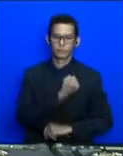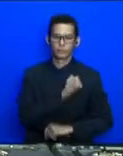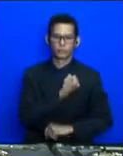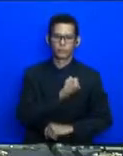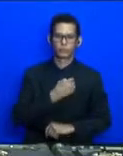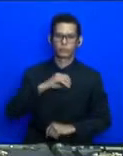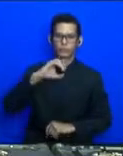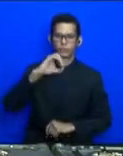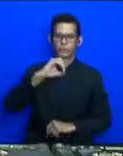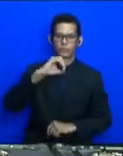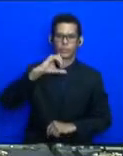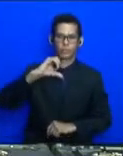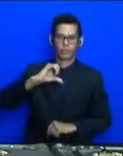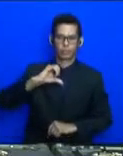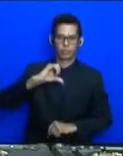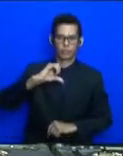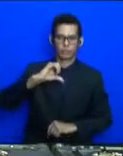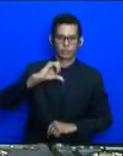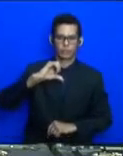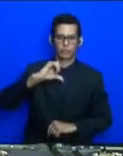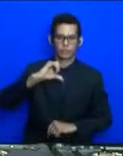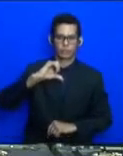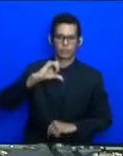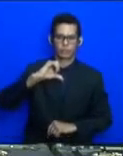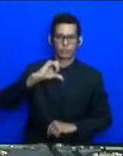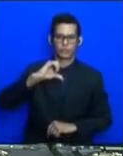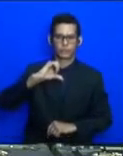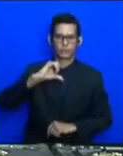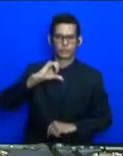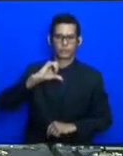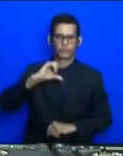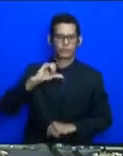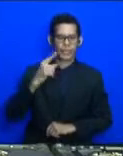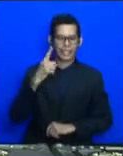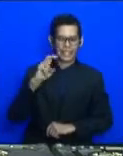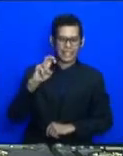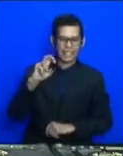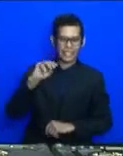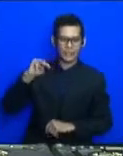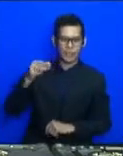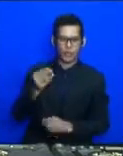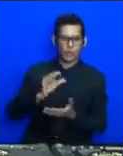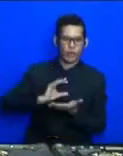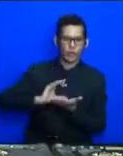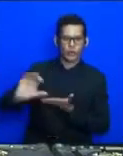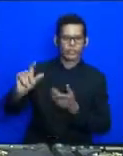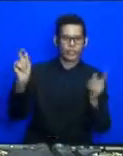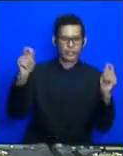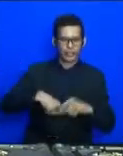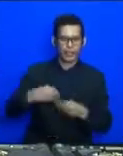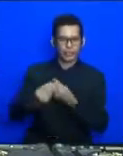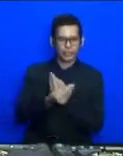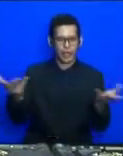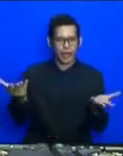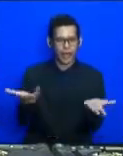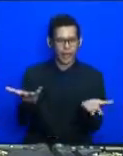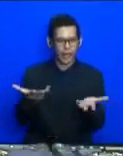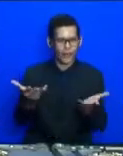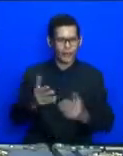Número 09. Mais de 15 milhões é o prêmio que pode sair agora.